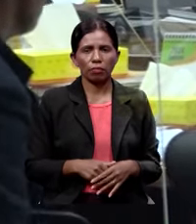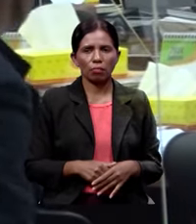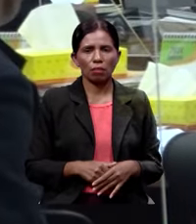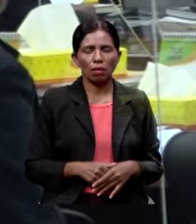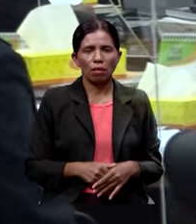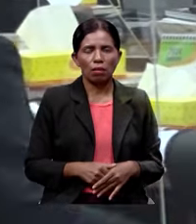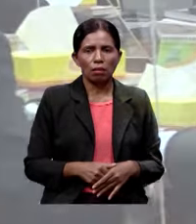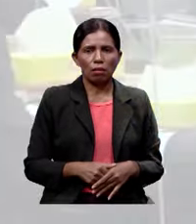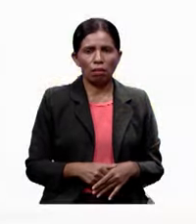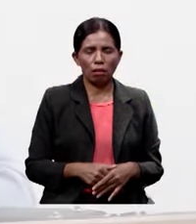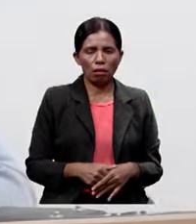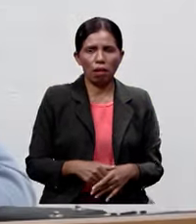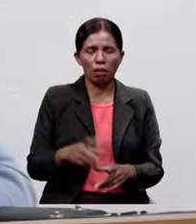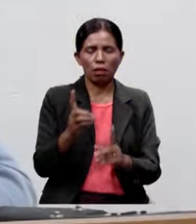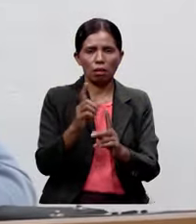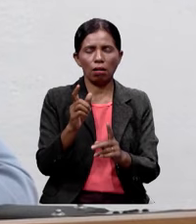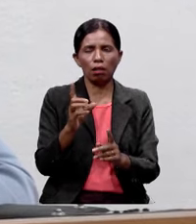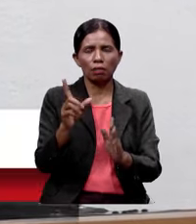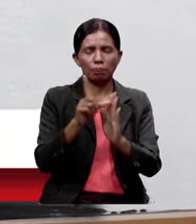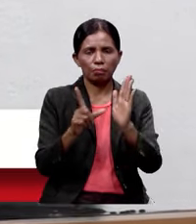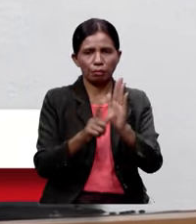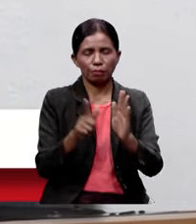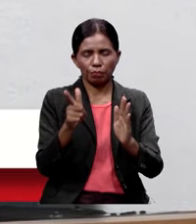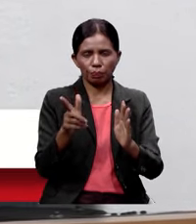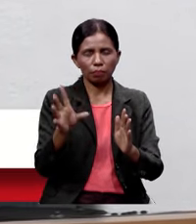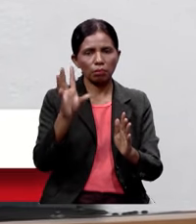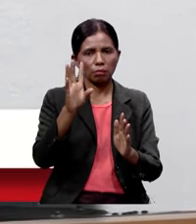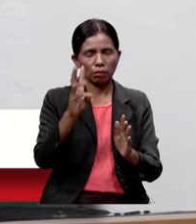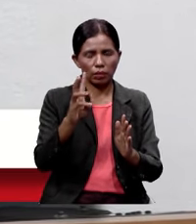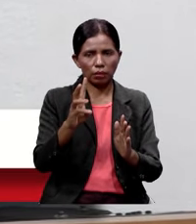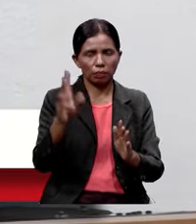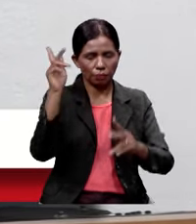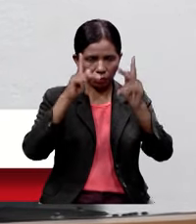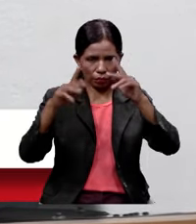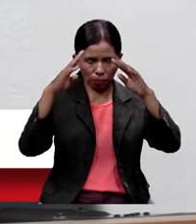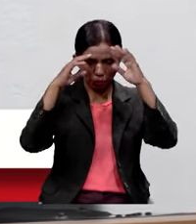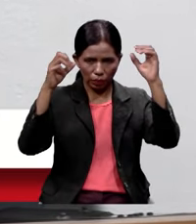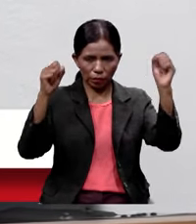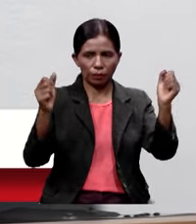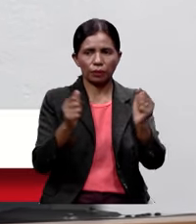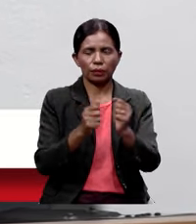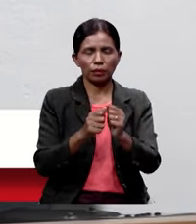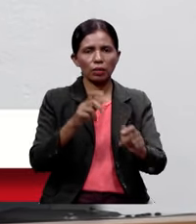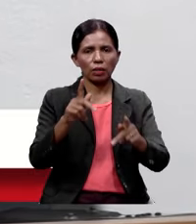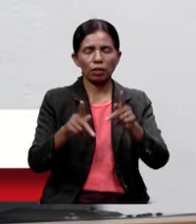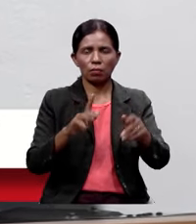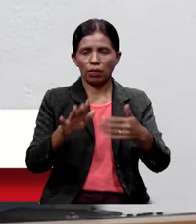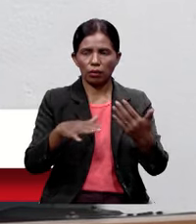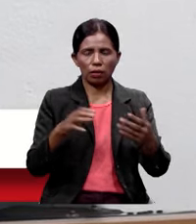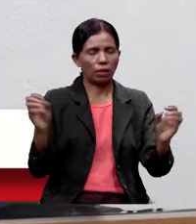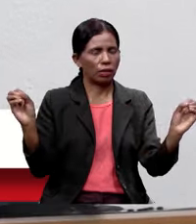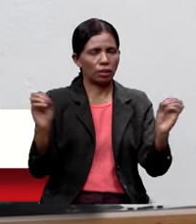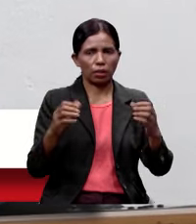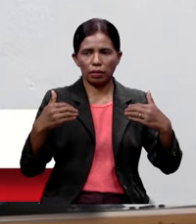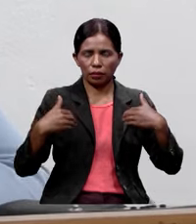Do 27 Satete e o número 4 Satete, caso o presidente da República ou entidades titulares serne lá e a